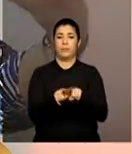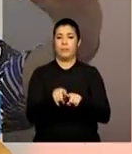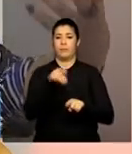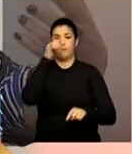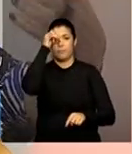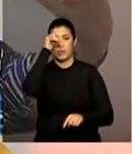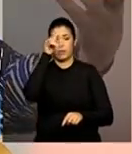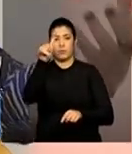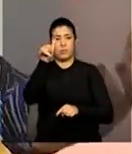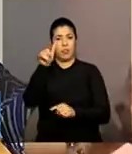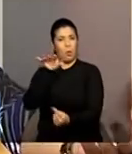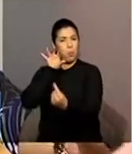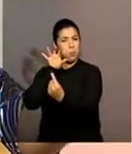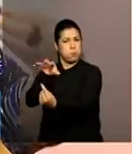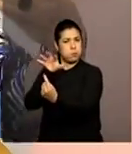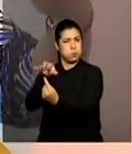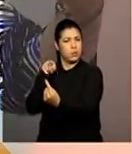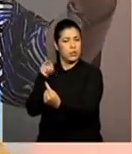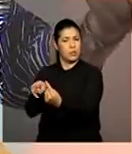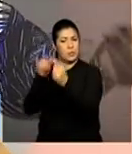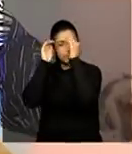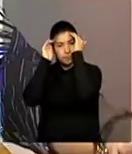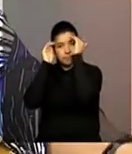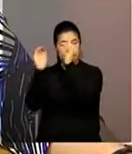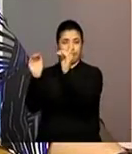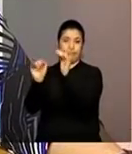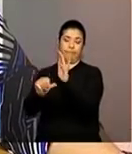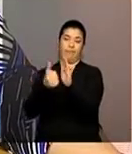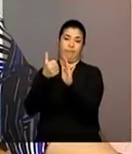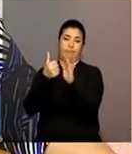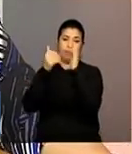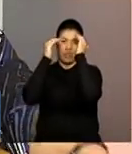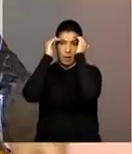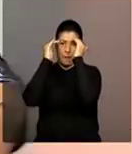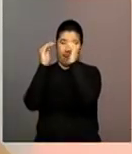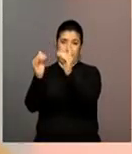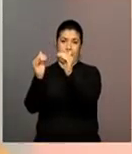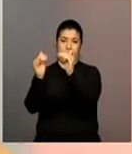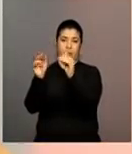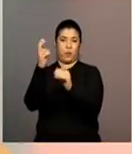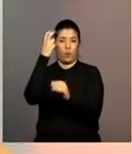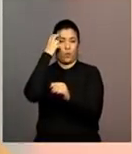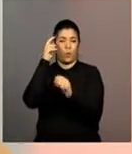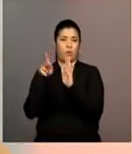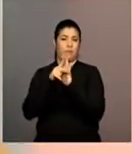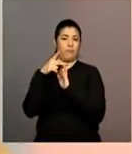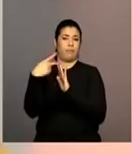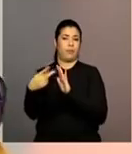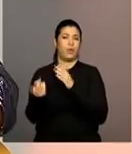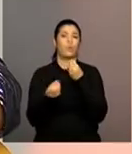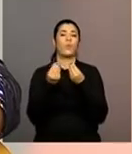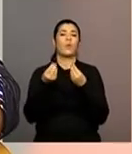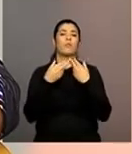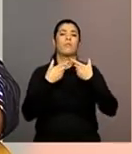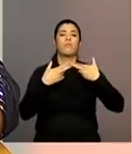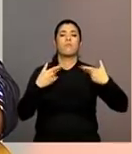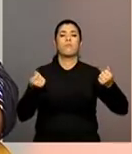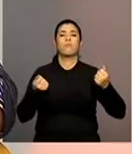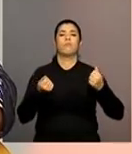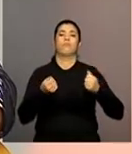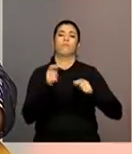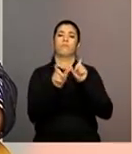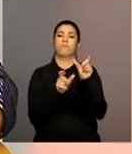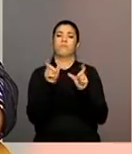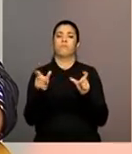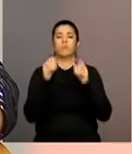não invadir desrespeitar mas trazer outro elemento para a reflexão daquela Cultura né invasão jamais